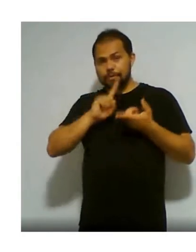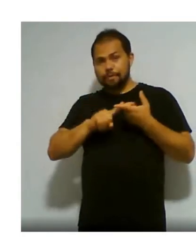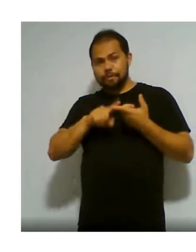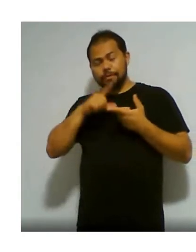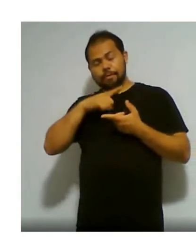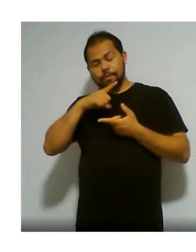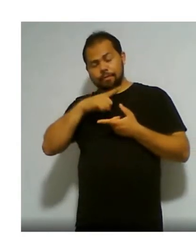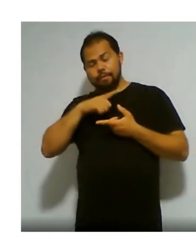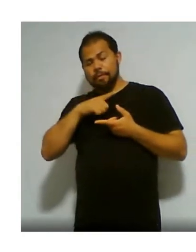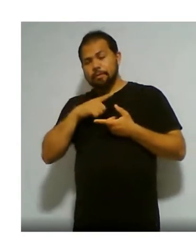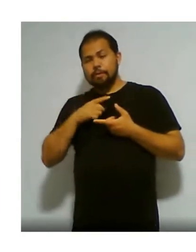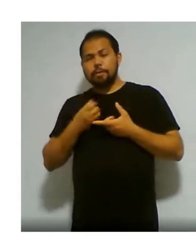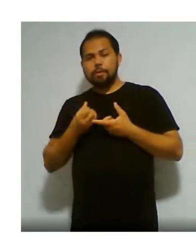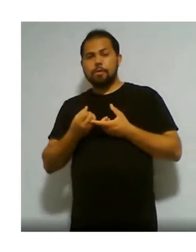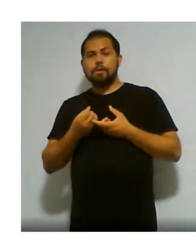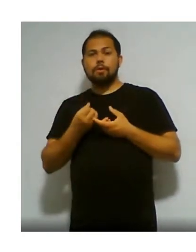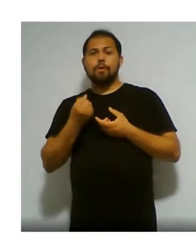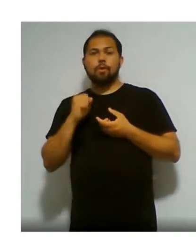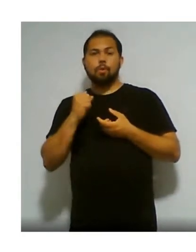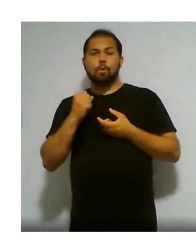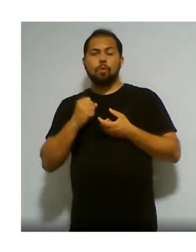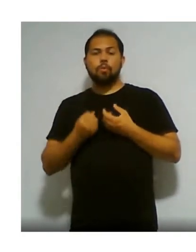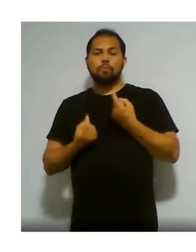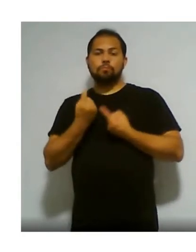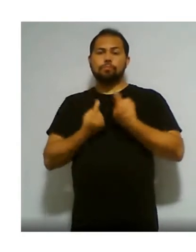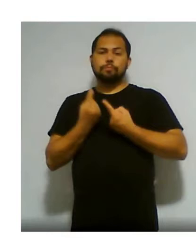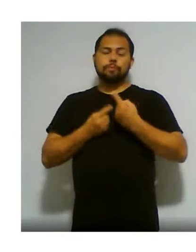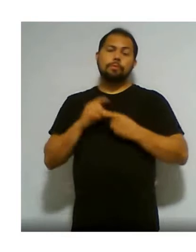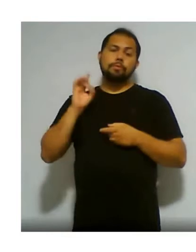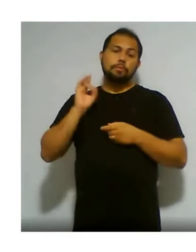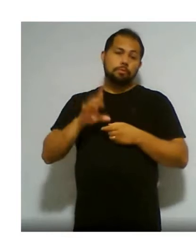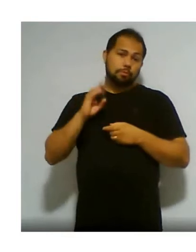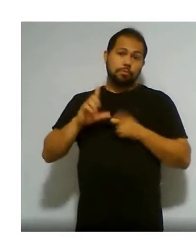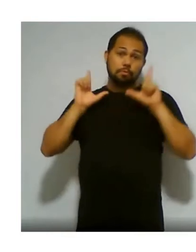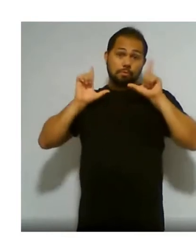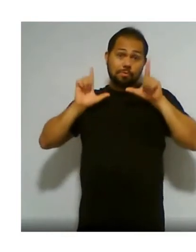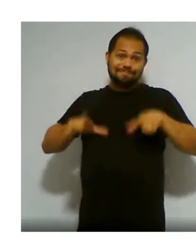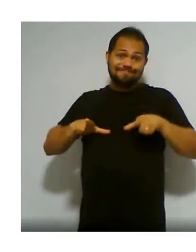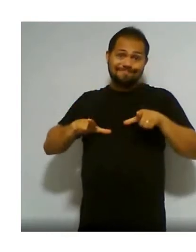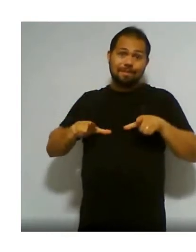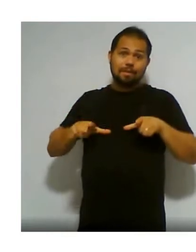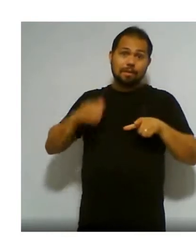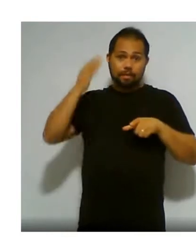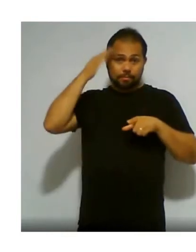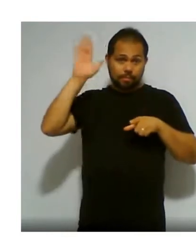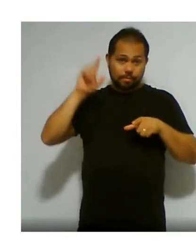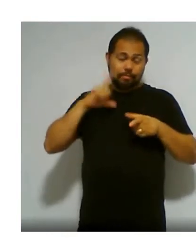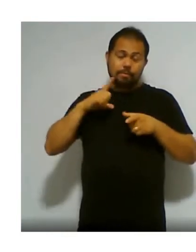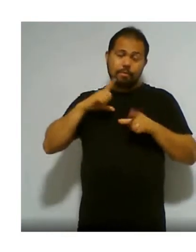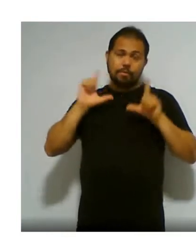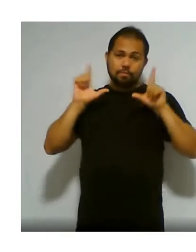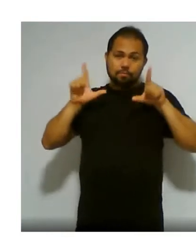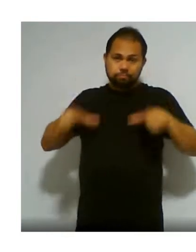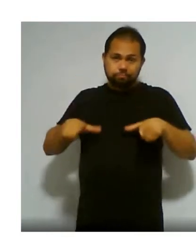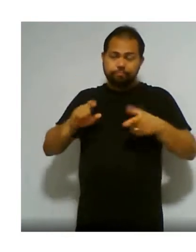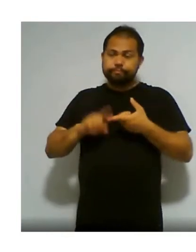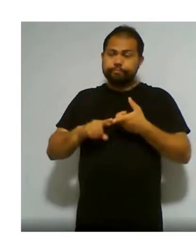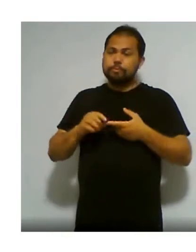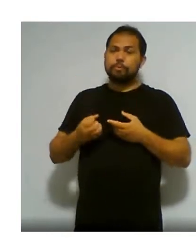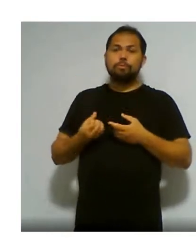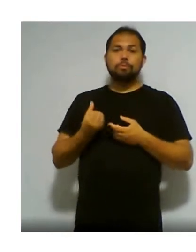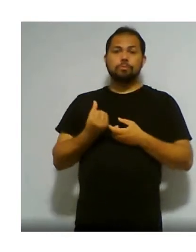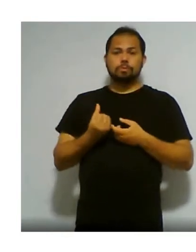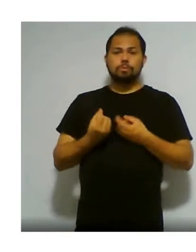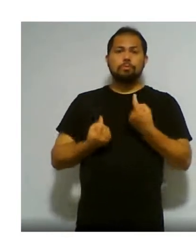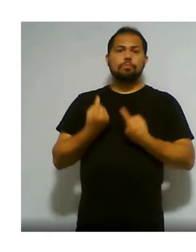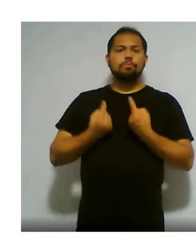saída de 6 pinos para fornecer energia. Se sua placa-mãe tiver de 8 pinos, você tem que ter uma fonte que forneça esse tipo de encaixe aqui. Claro que também existem alguns